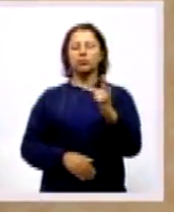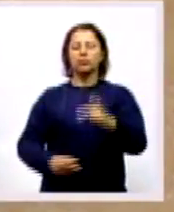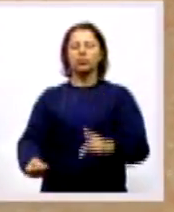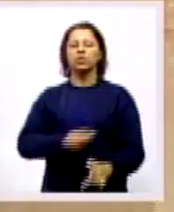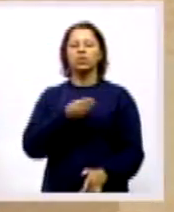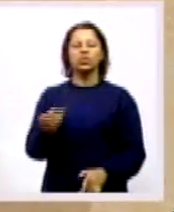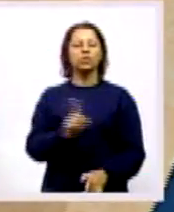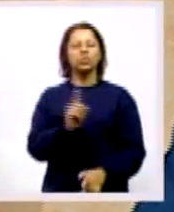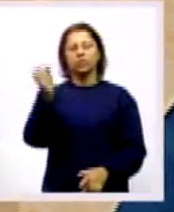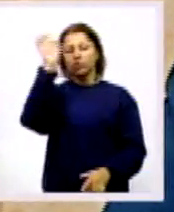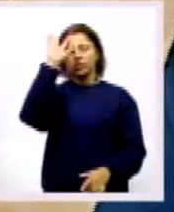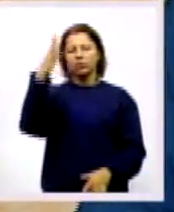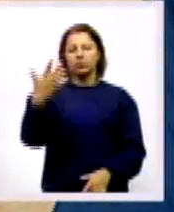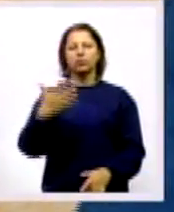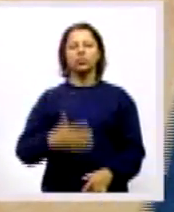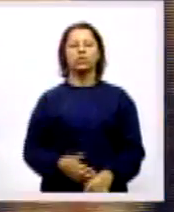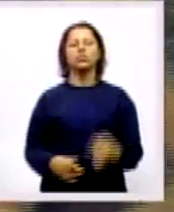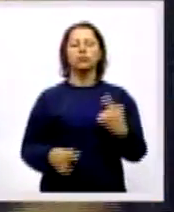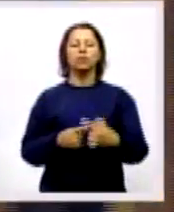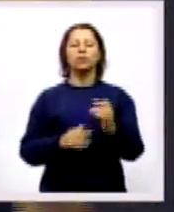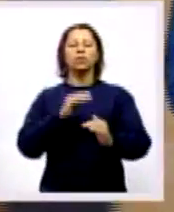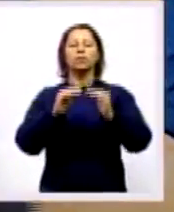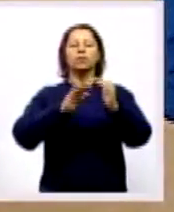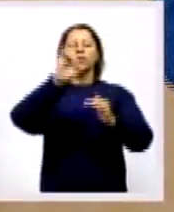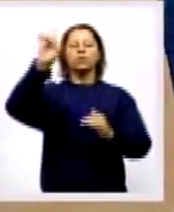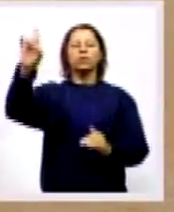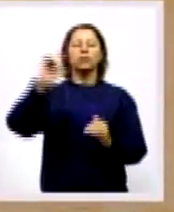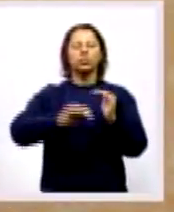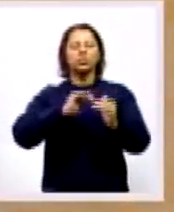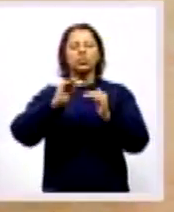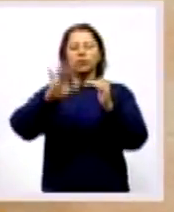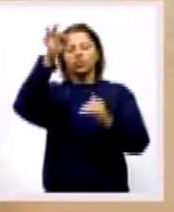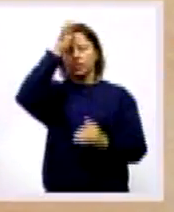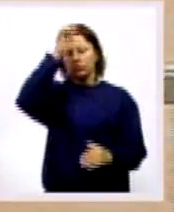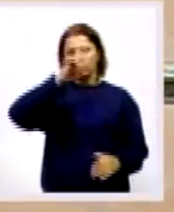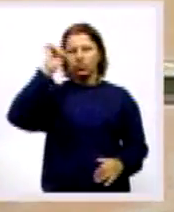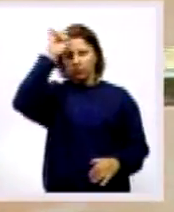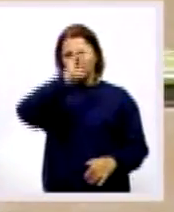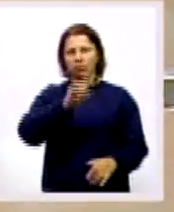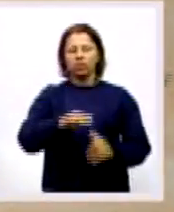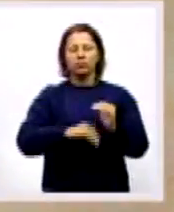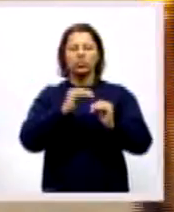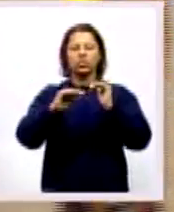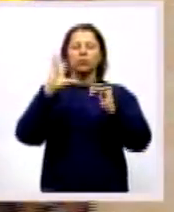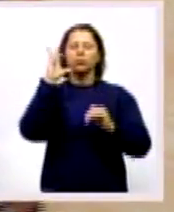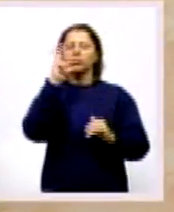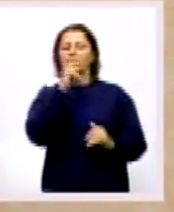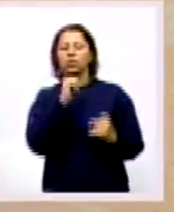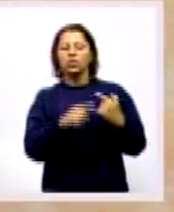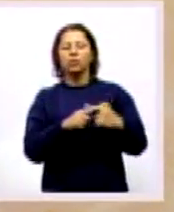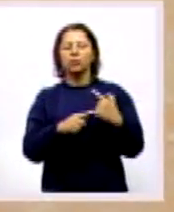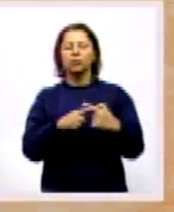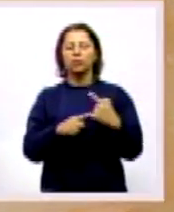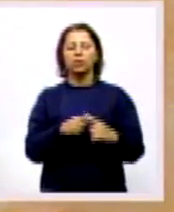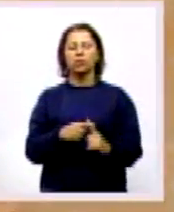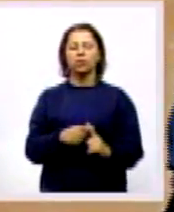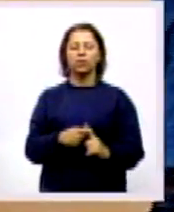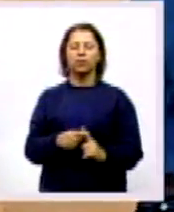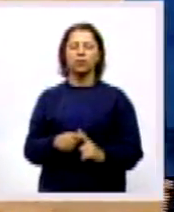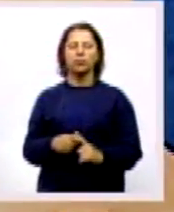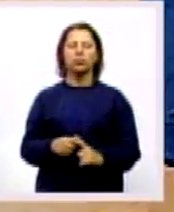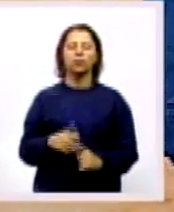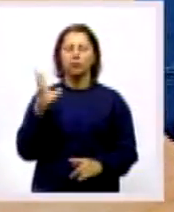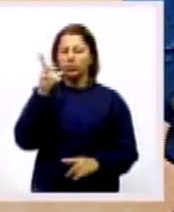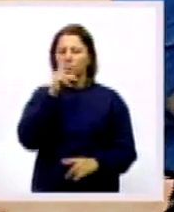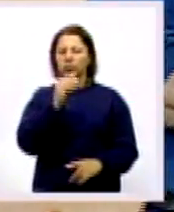Não adianta. O processo de Deus, o processo do Espírito, é um processo lento, e por isso que ele vai durar a nossa vida inteira.